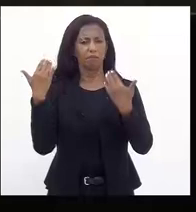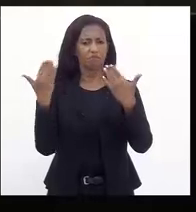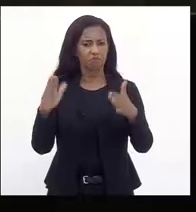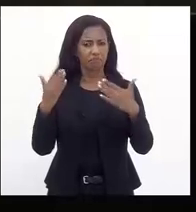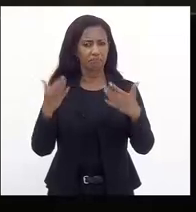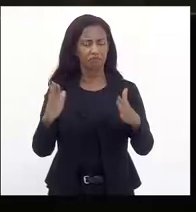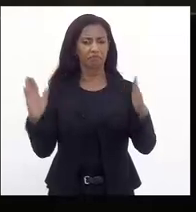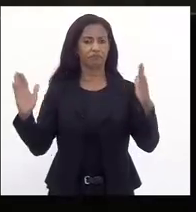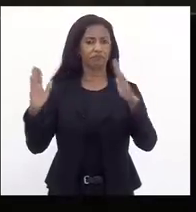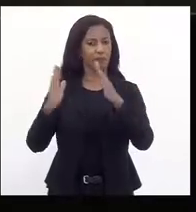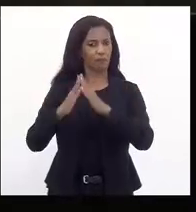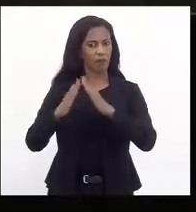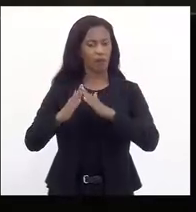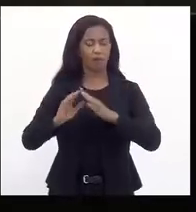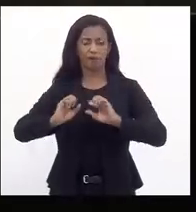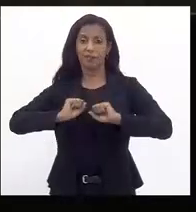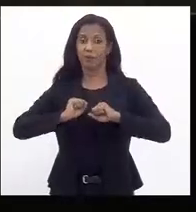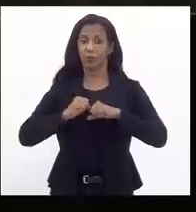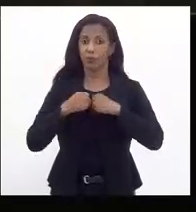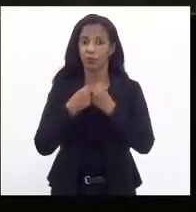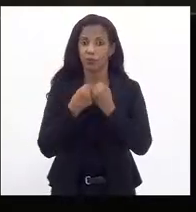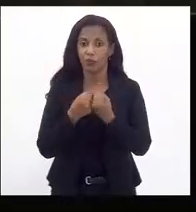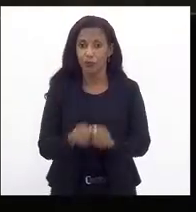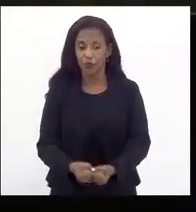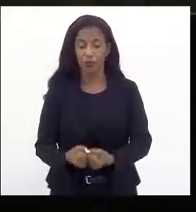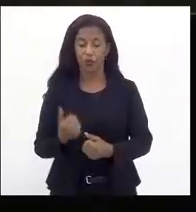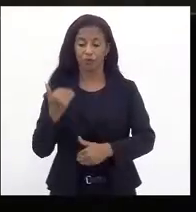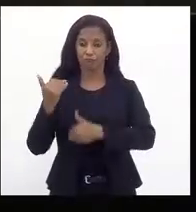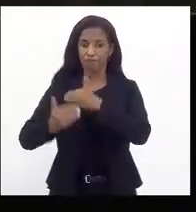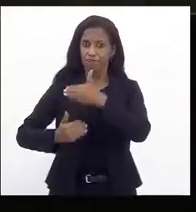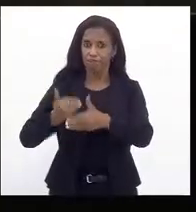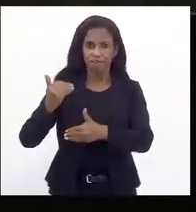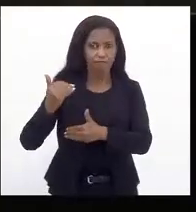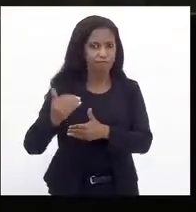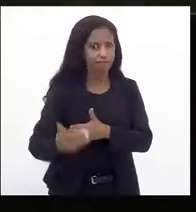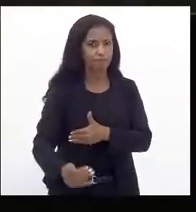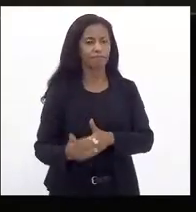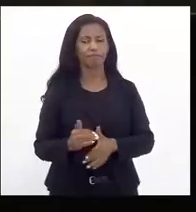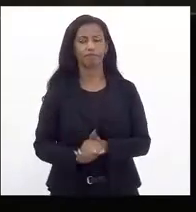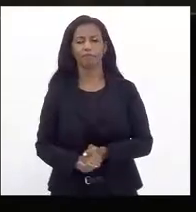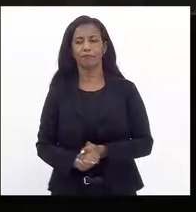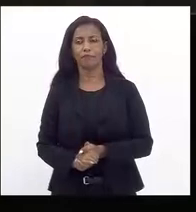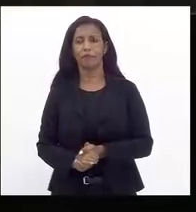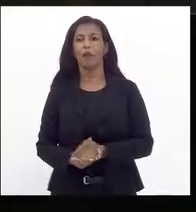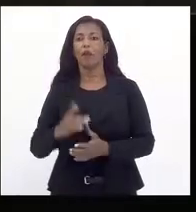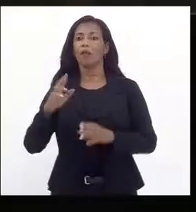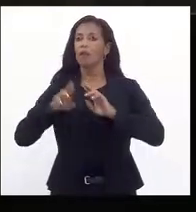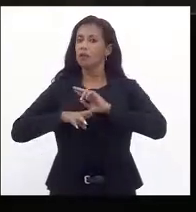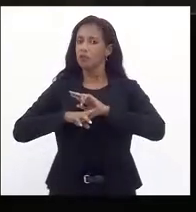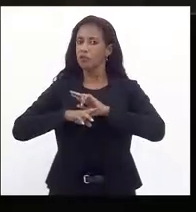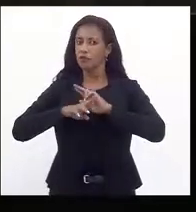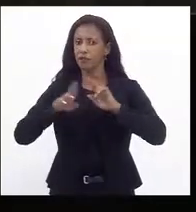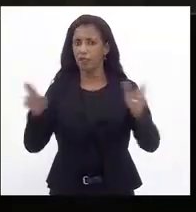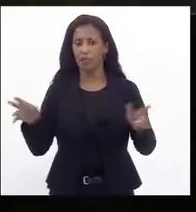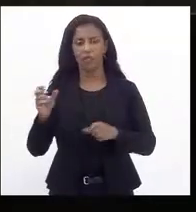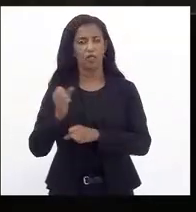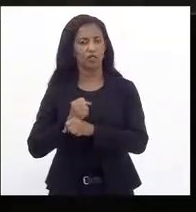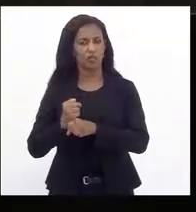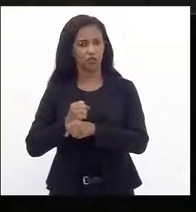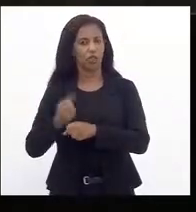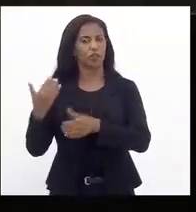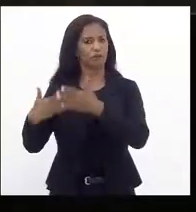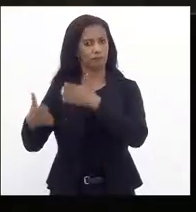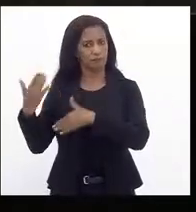né fizemos um esforço avançamos né Tá diferente de anos